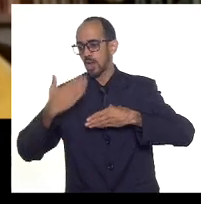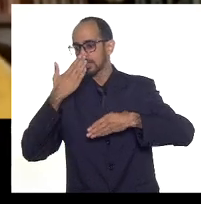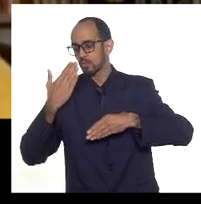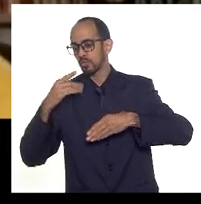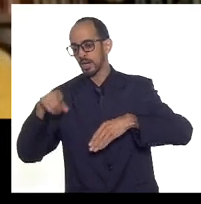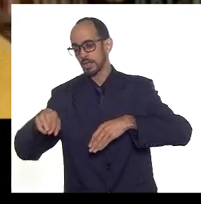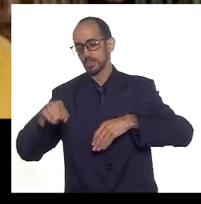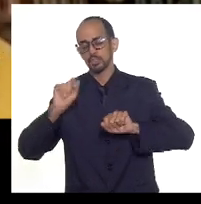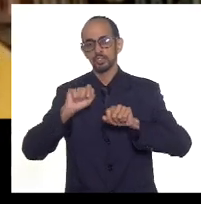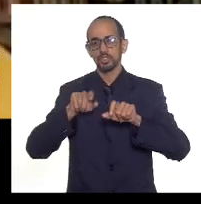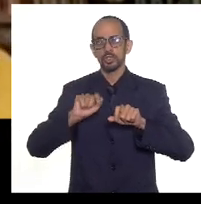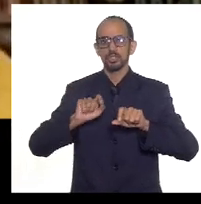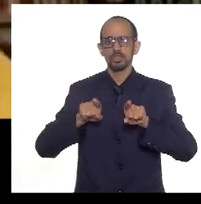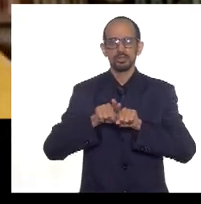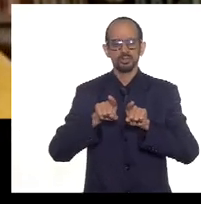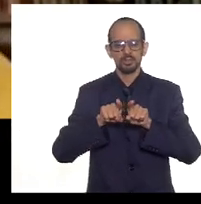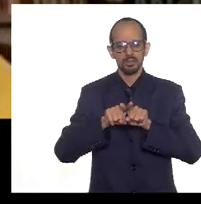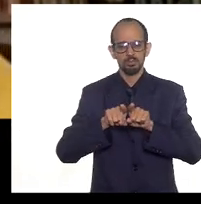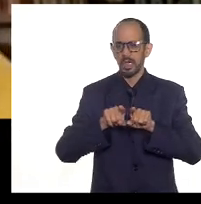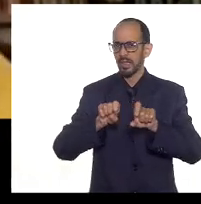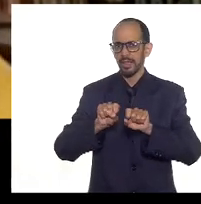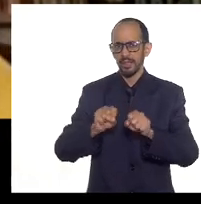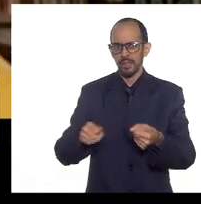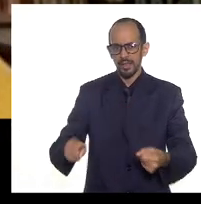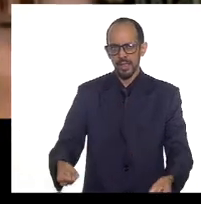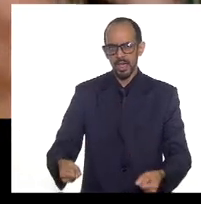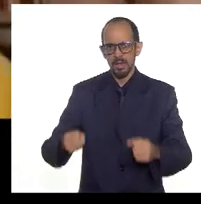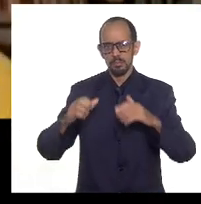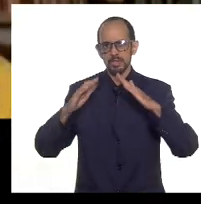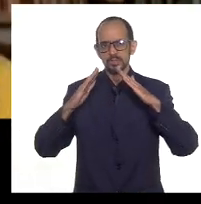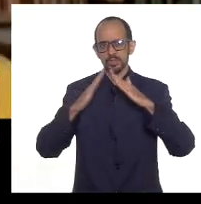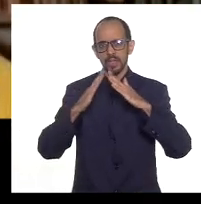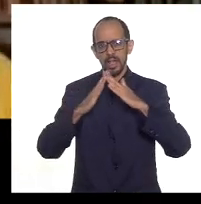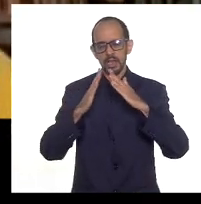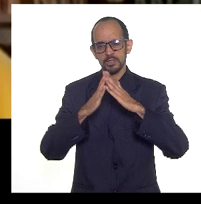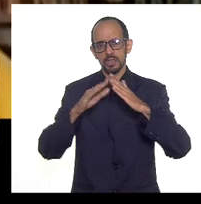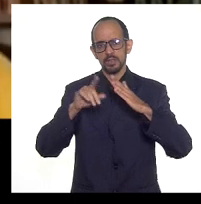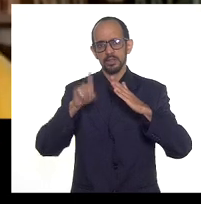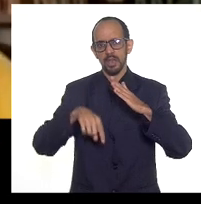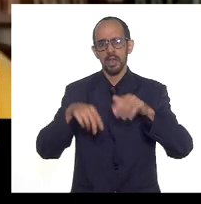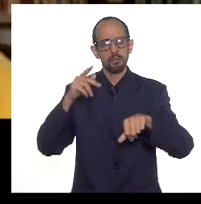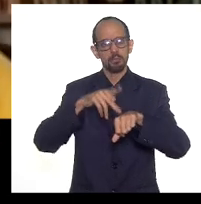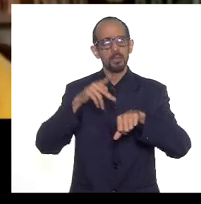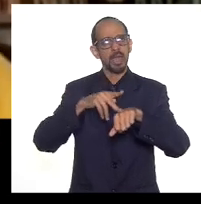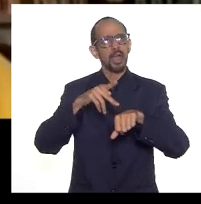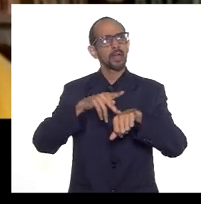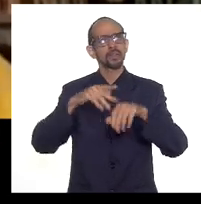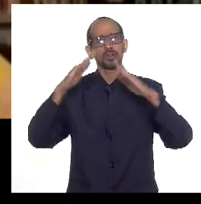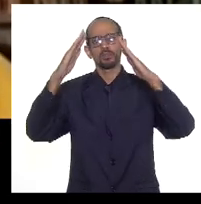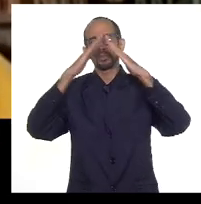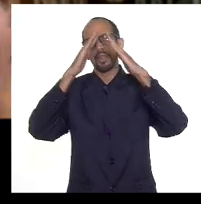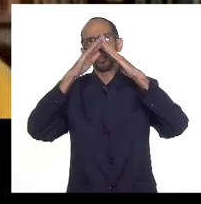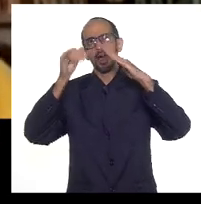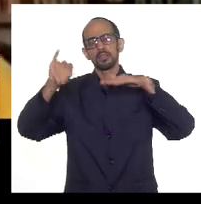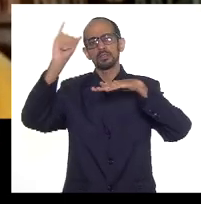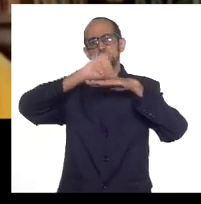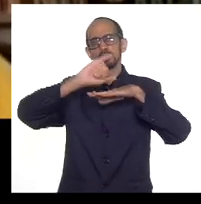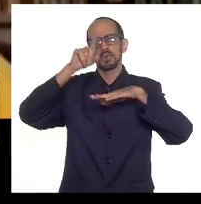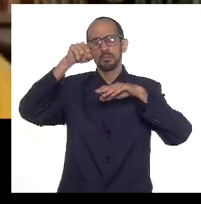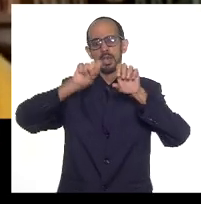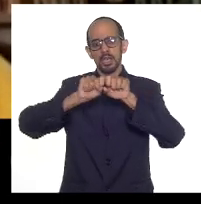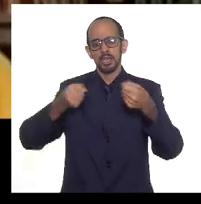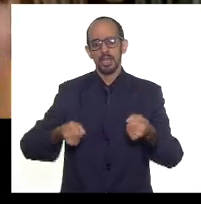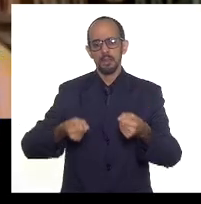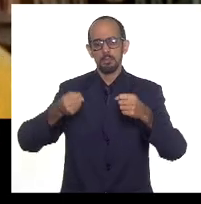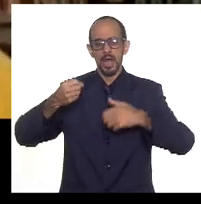E agressões patrimoniais nesse sentido, jogar uma pedra no terreiro, quebrar,